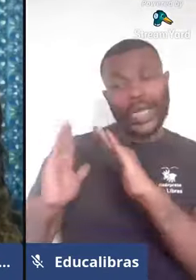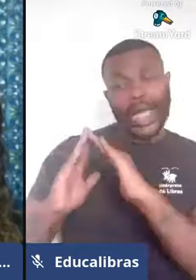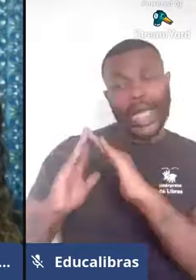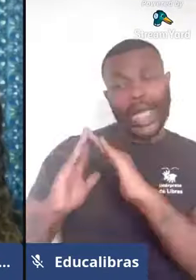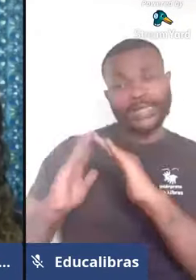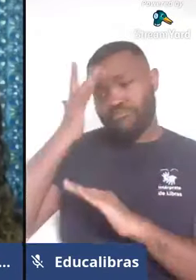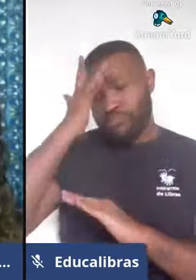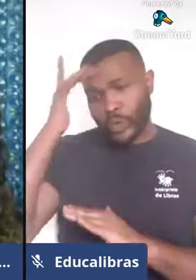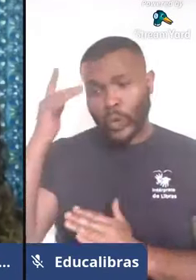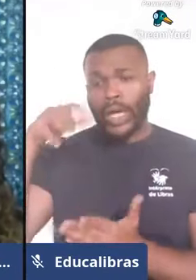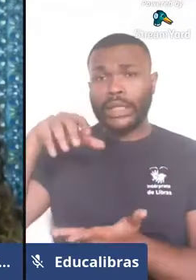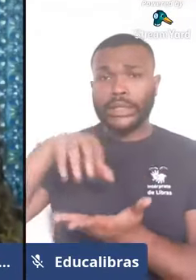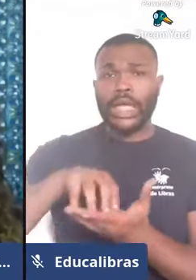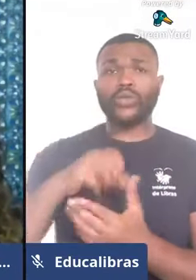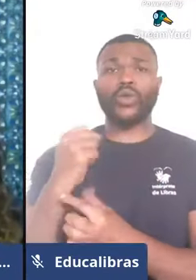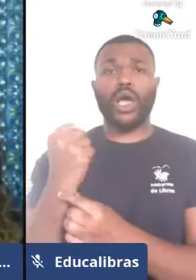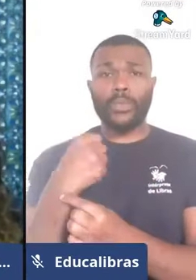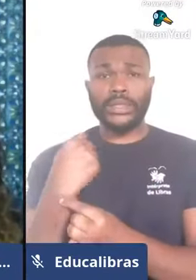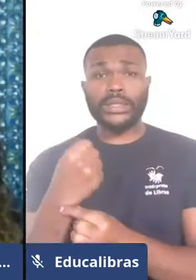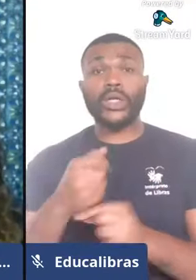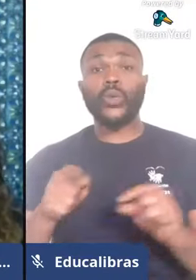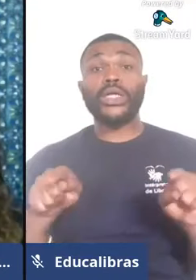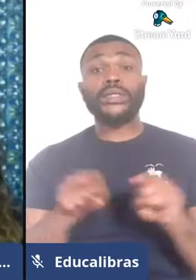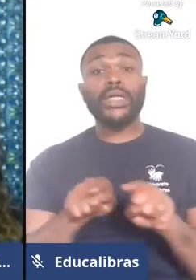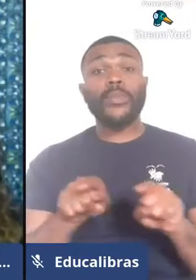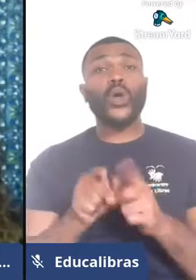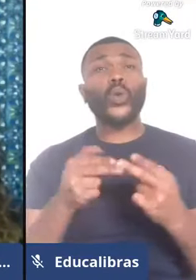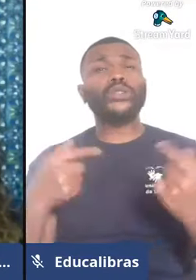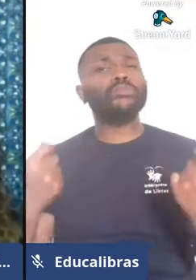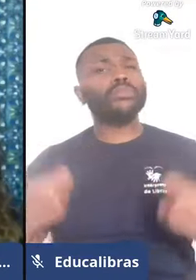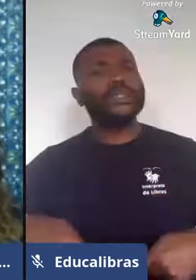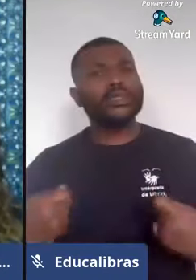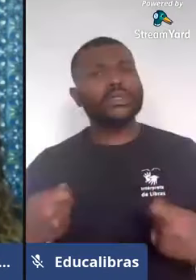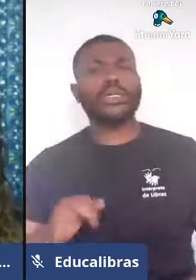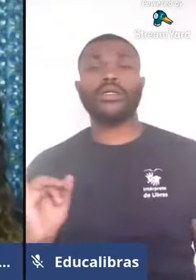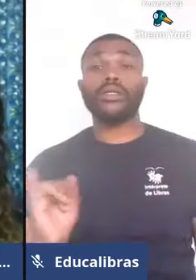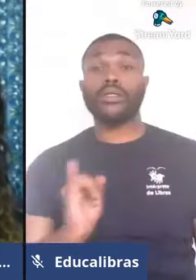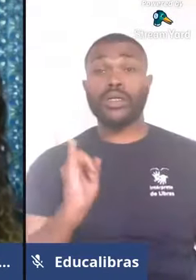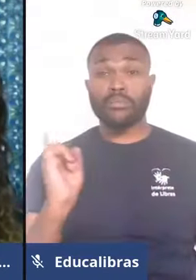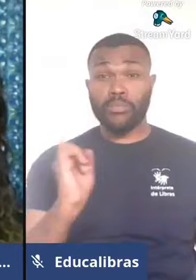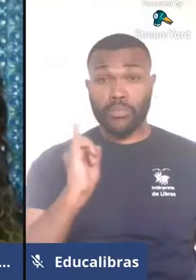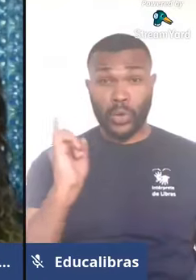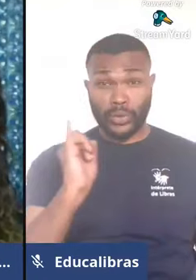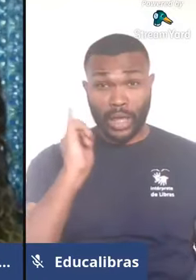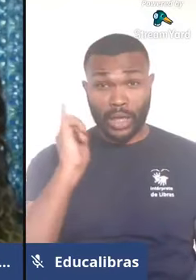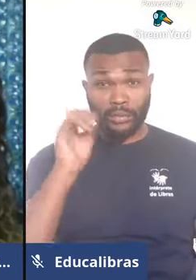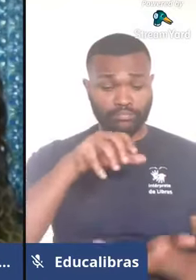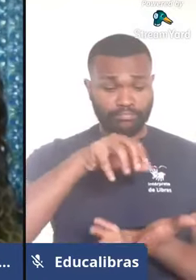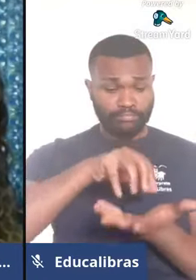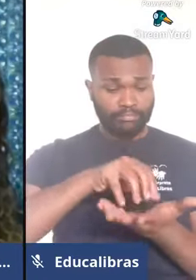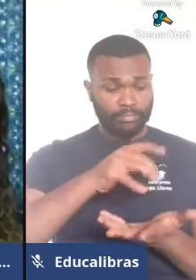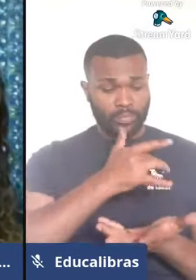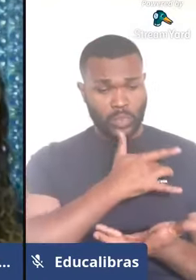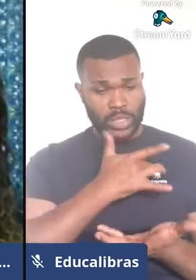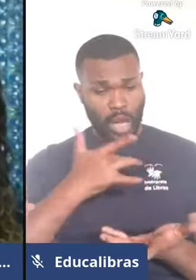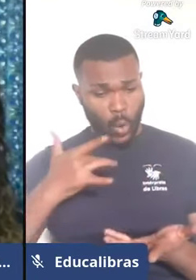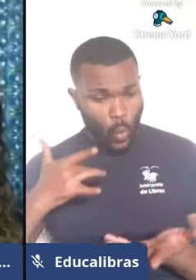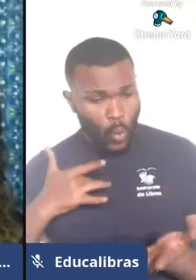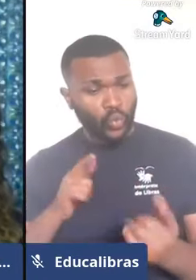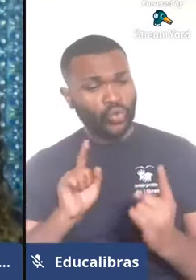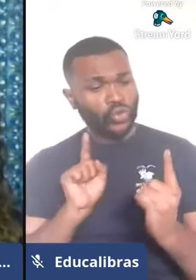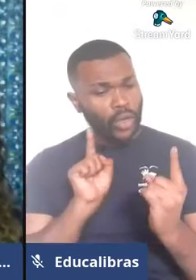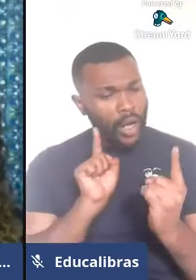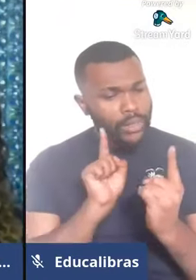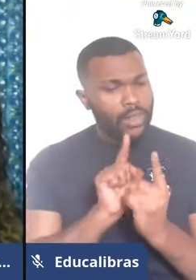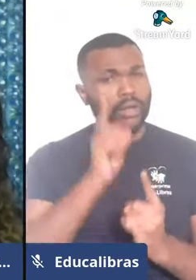de reabilitação, e aí outras necessidades importantes, né, que eram equipamentos de saúde que contemplassem a pessoa com deficiência,